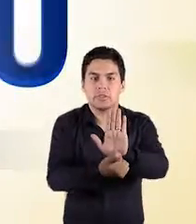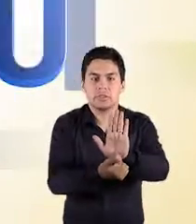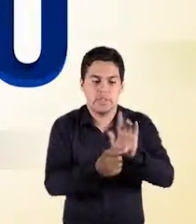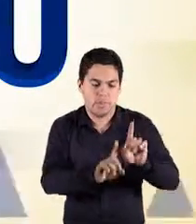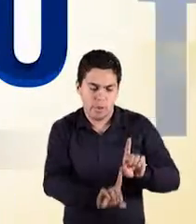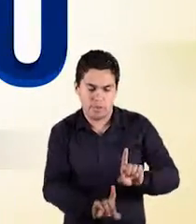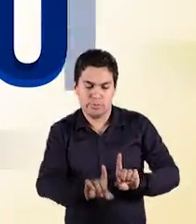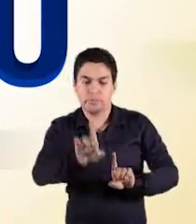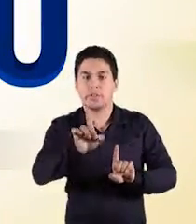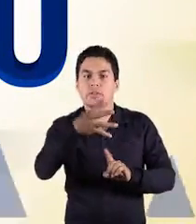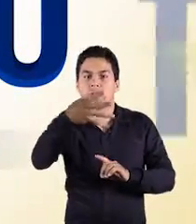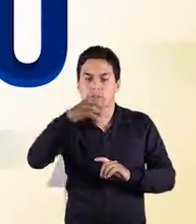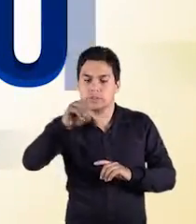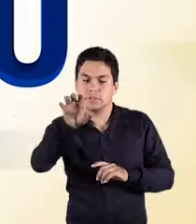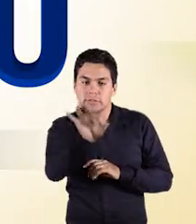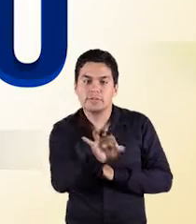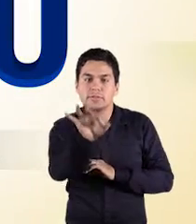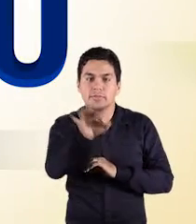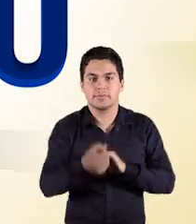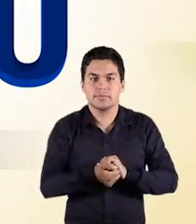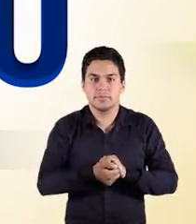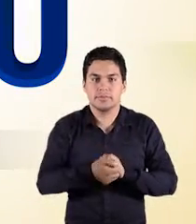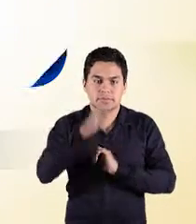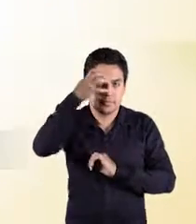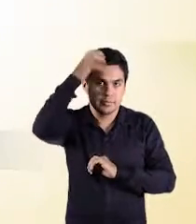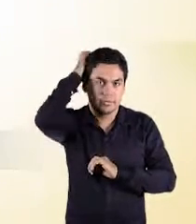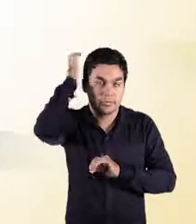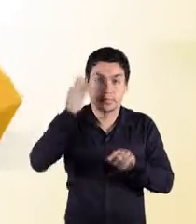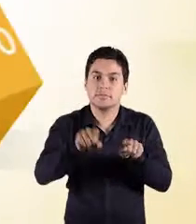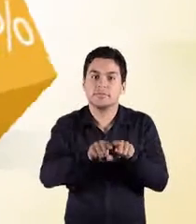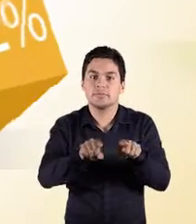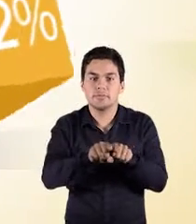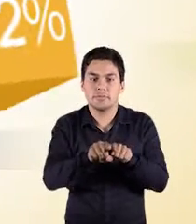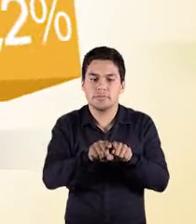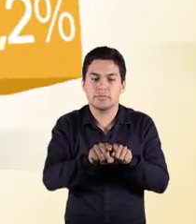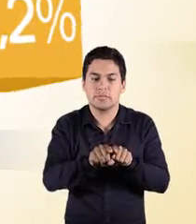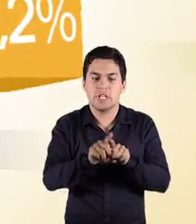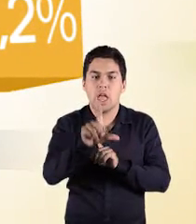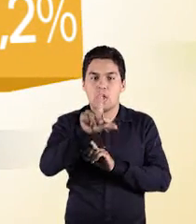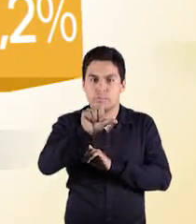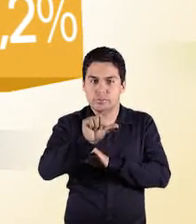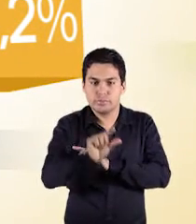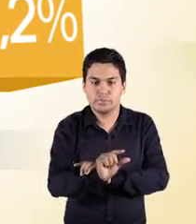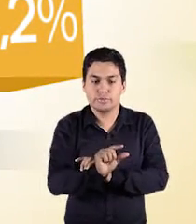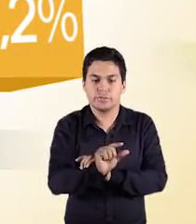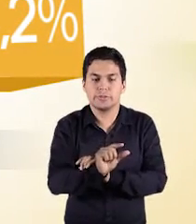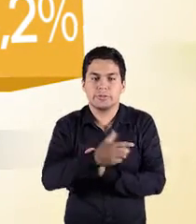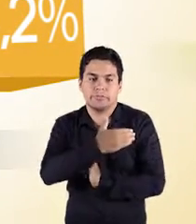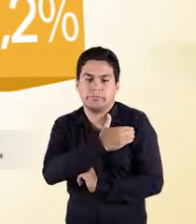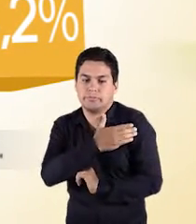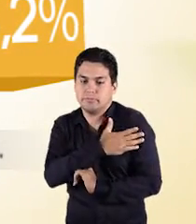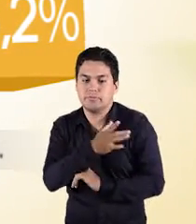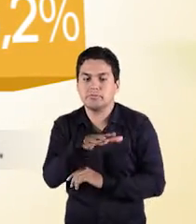apontam um crescimento de quase 400%. Renato Câmara também tem o menor índice de rejeição entre os